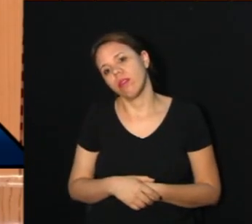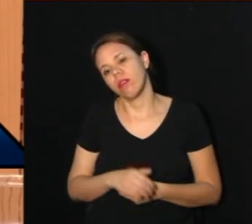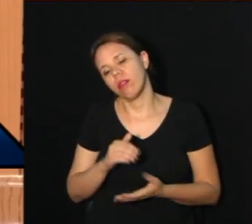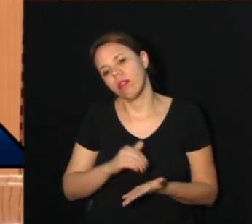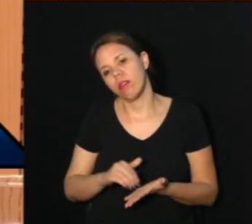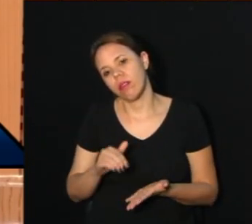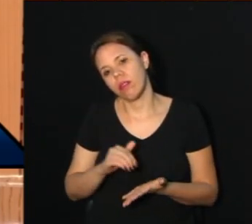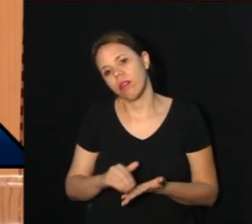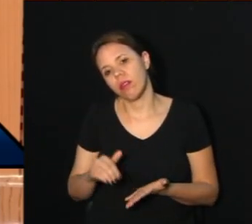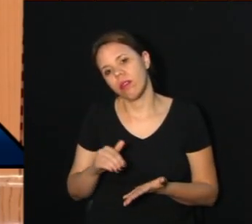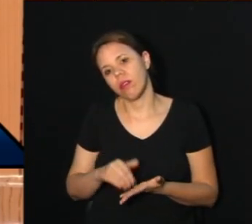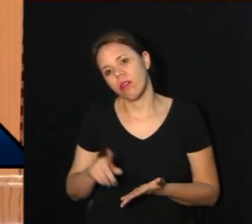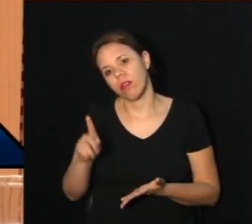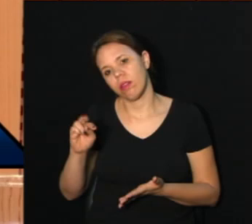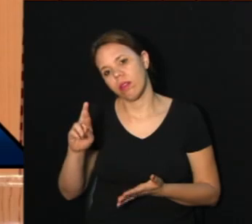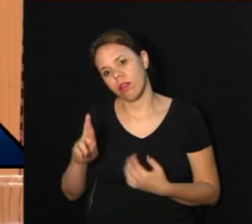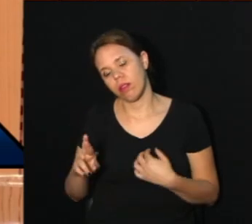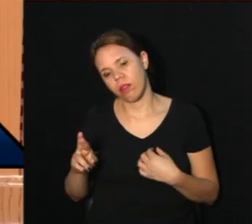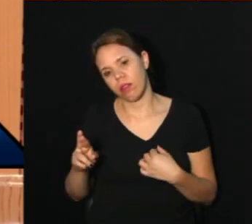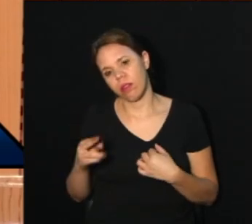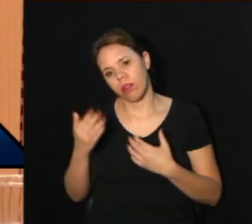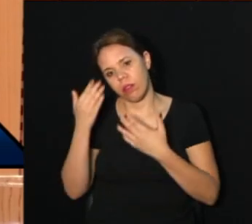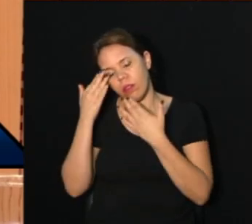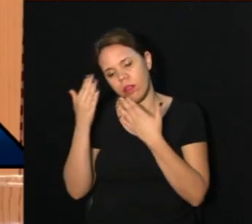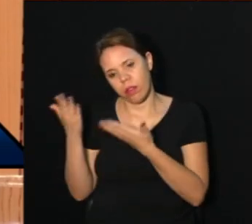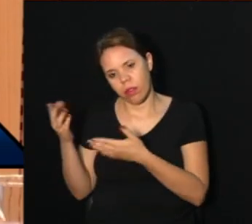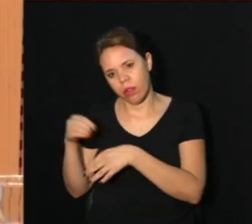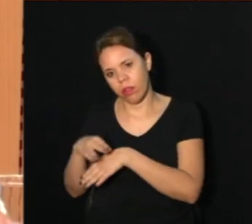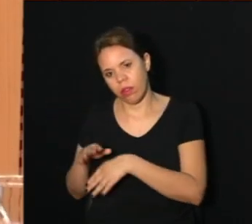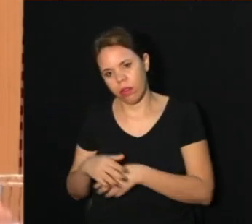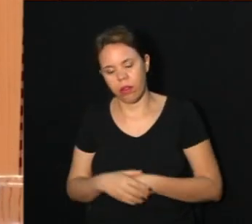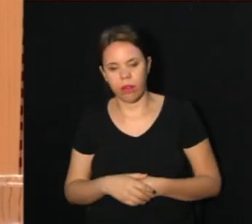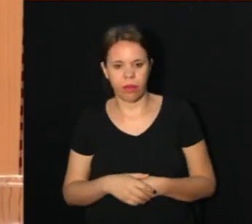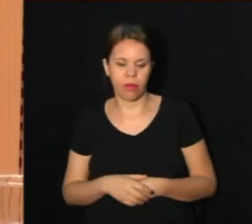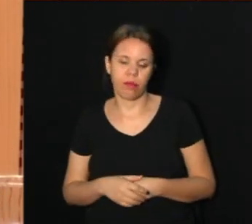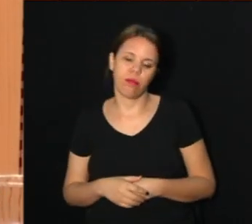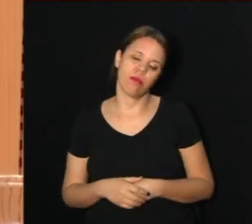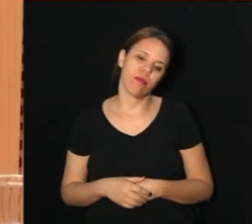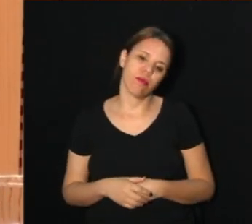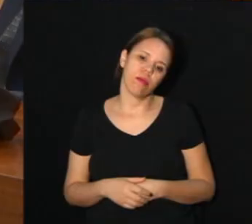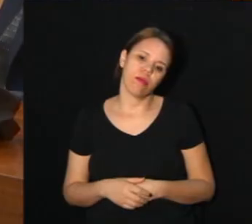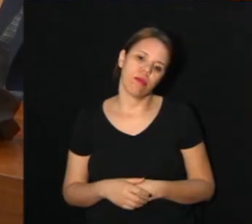secretário Peter Panuto quer fazer um agradecimento, eu lhe passo a palavra.